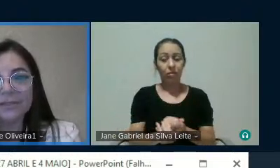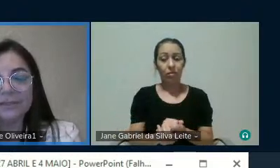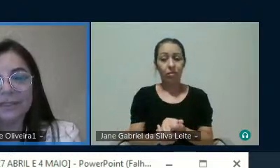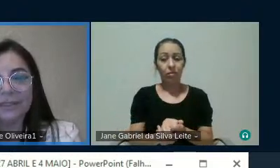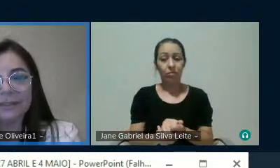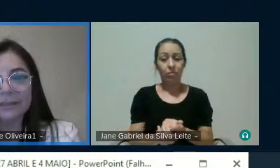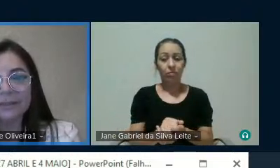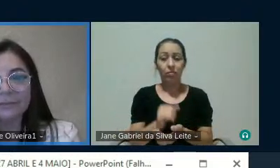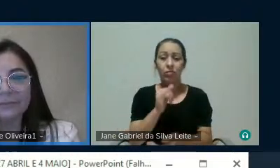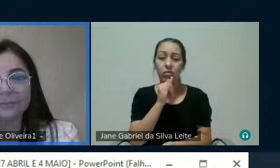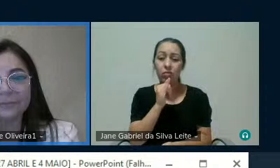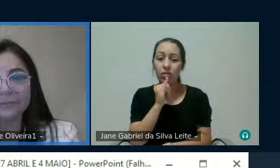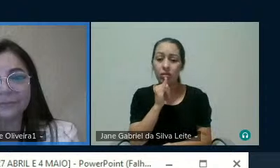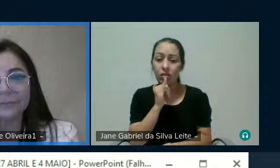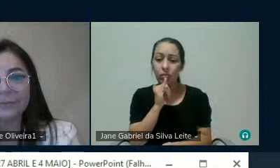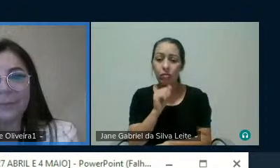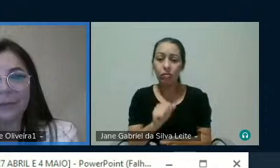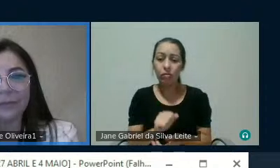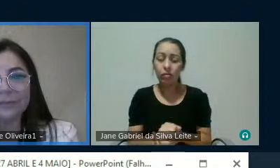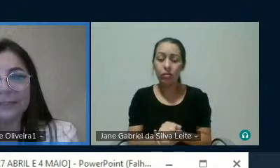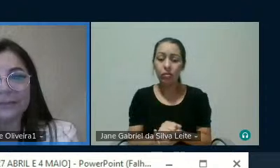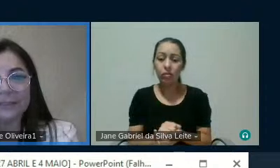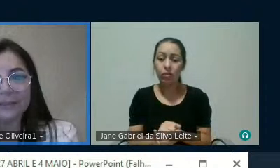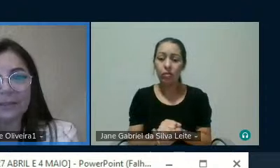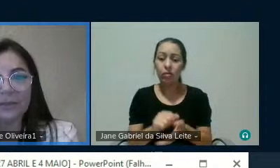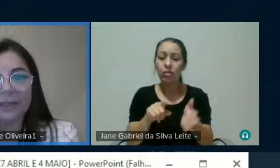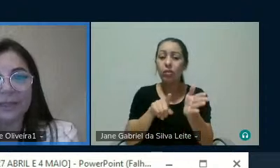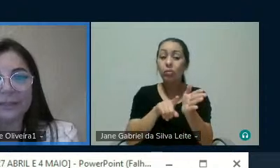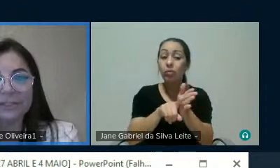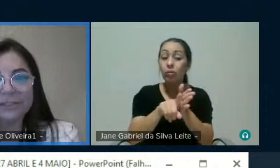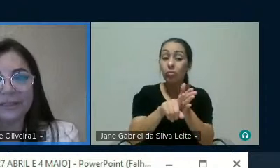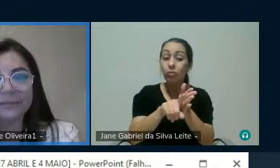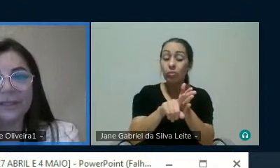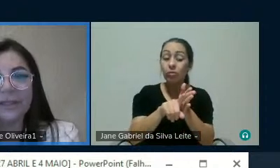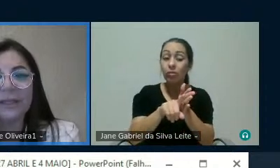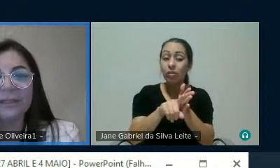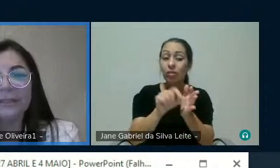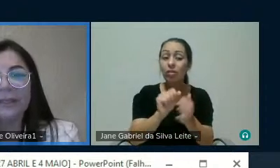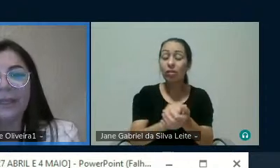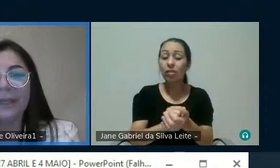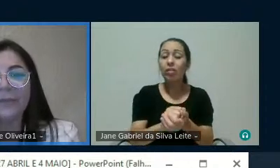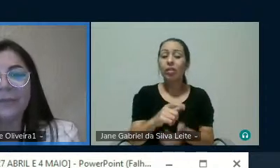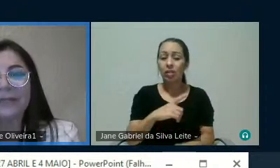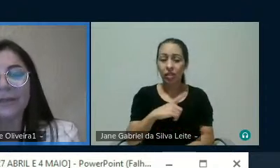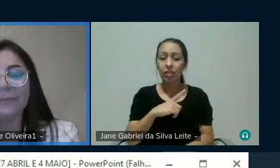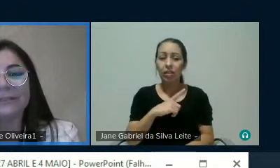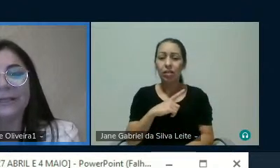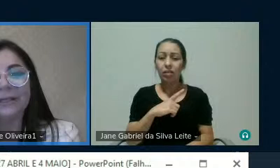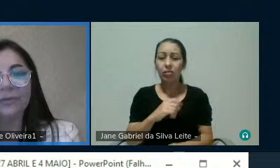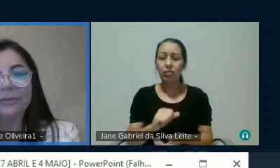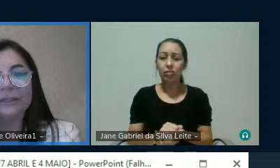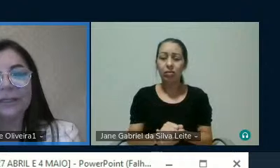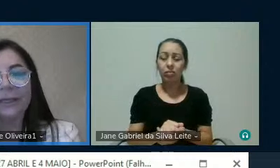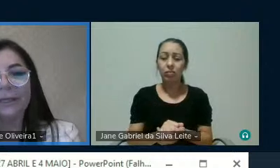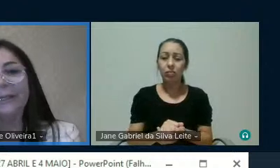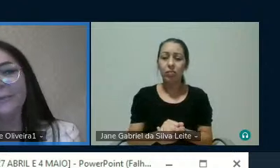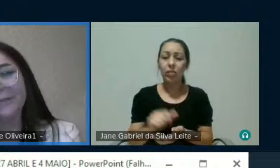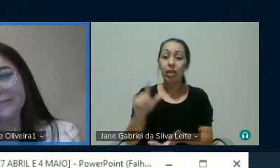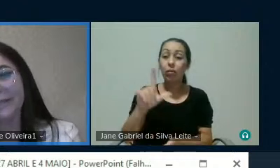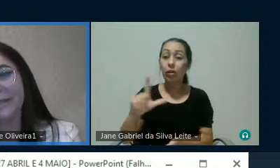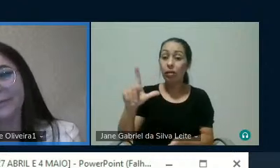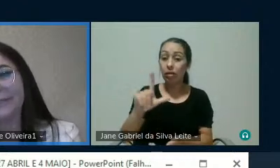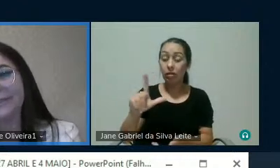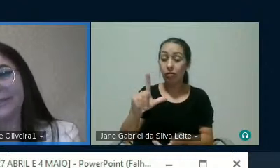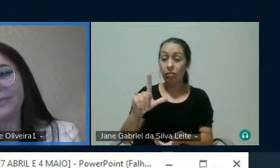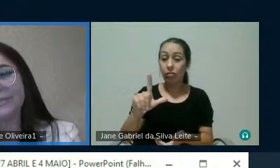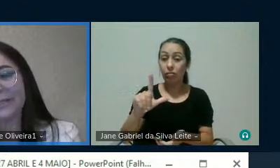é o caso da pergunta ali da colega antes, né? Que é uma literatura em